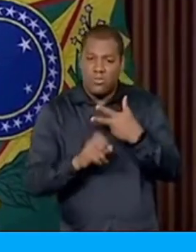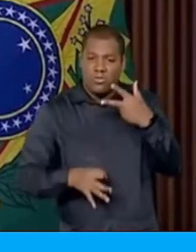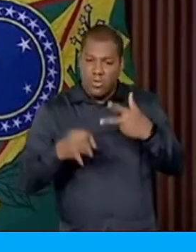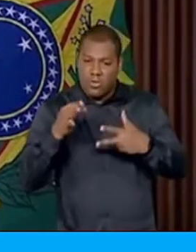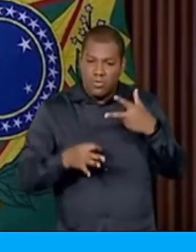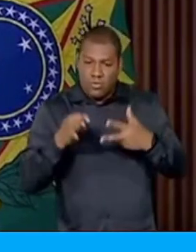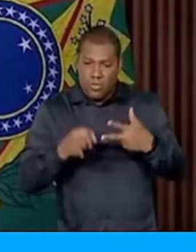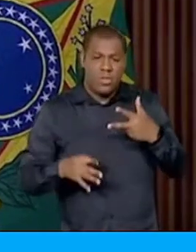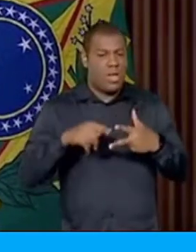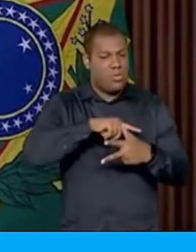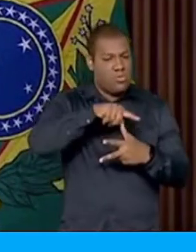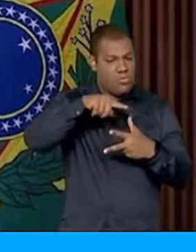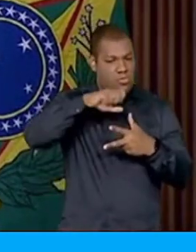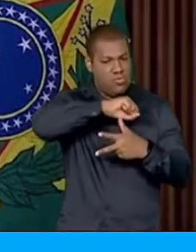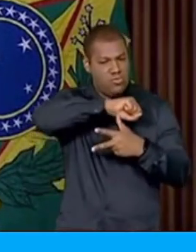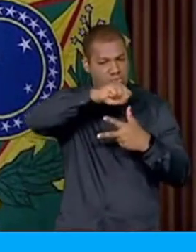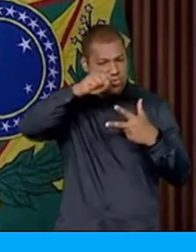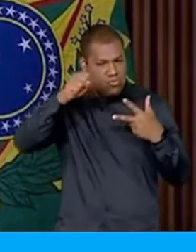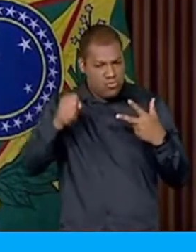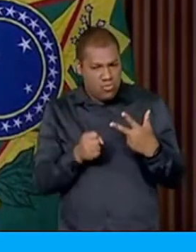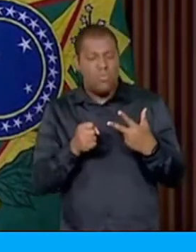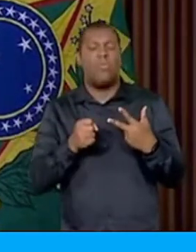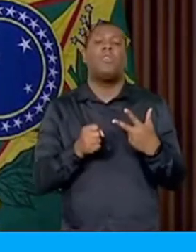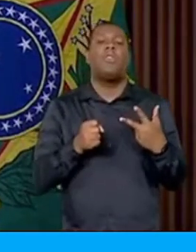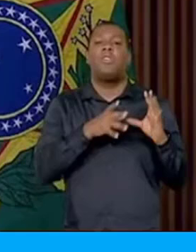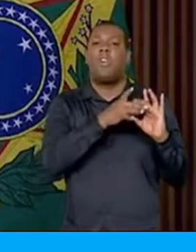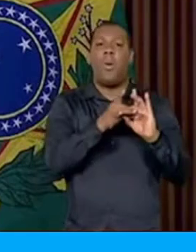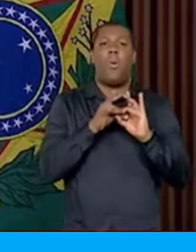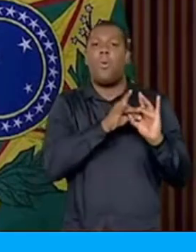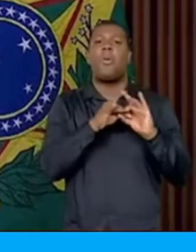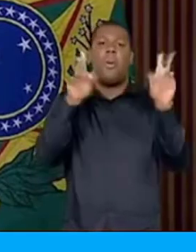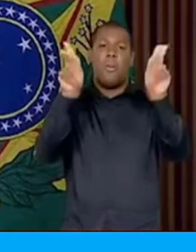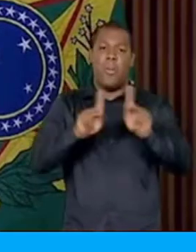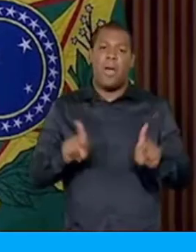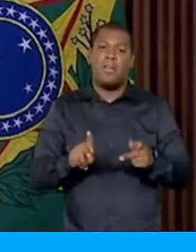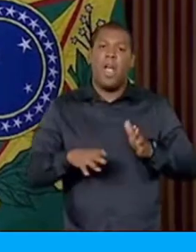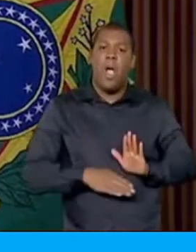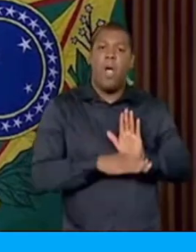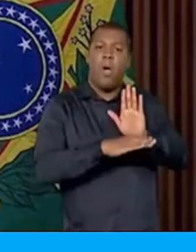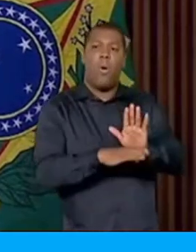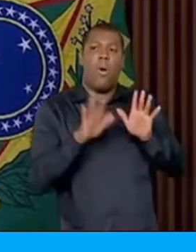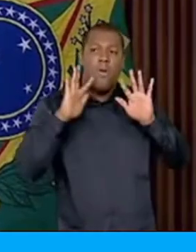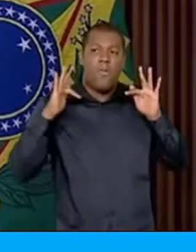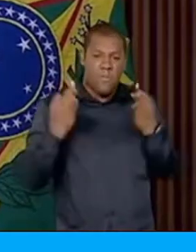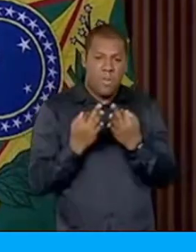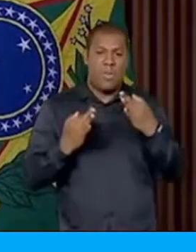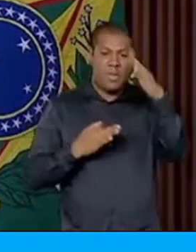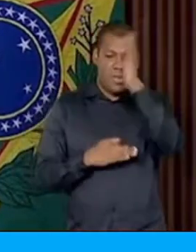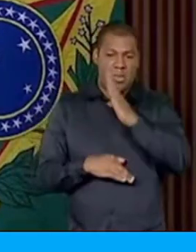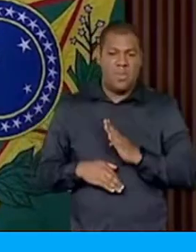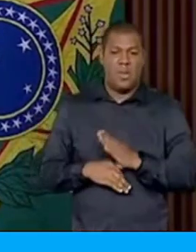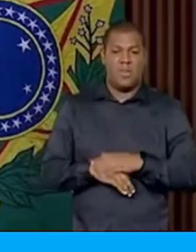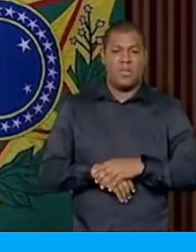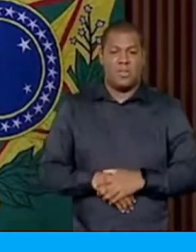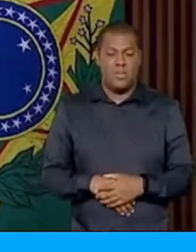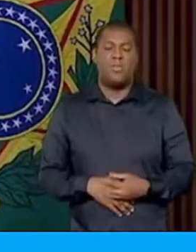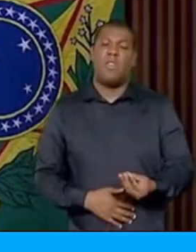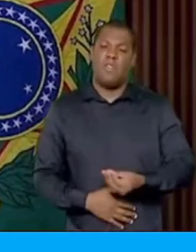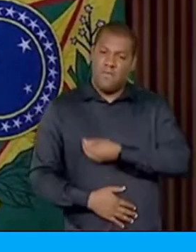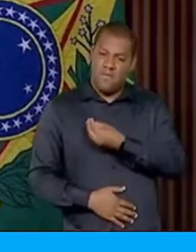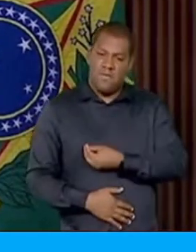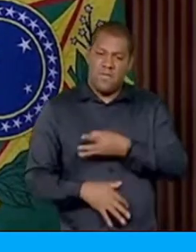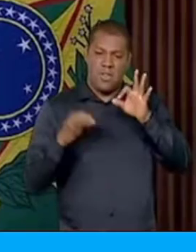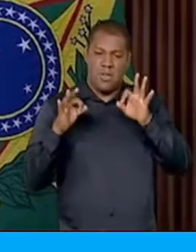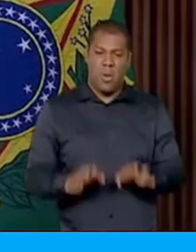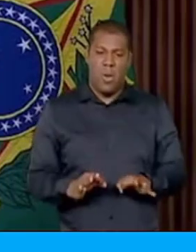gente reconstruir esse país e da gente fazer com que as famílias brasileiras possam viver um padrão de vida digno e